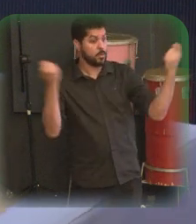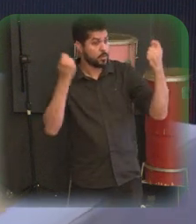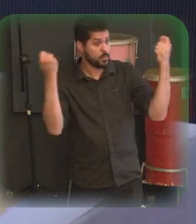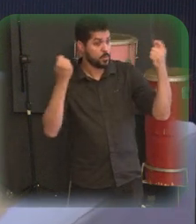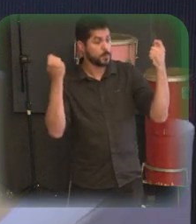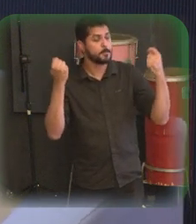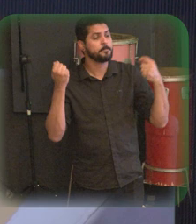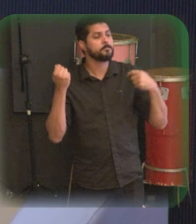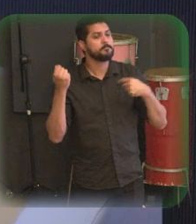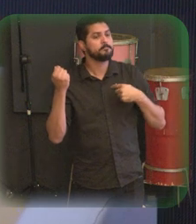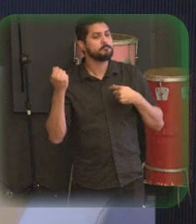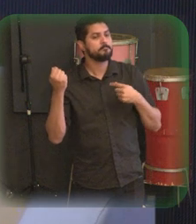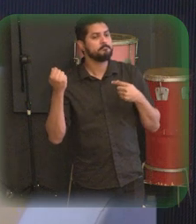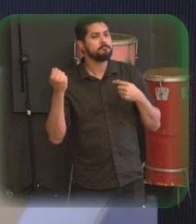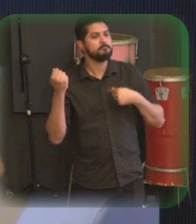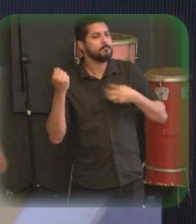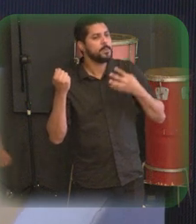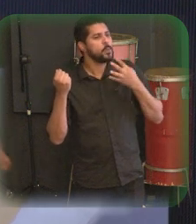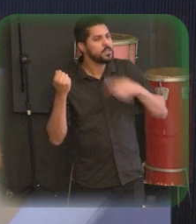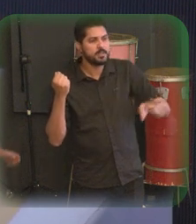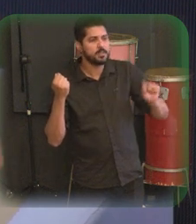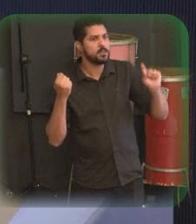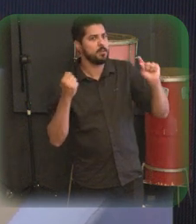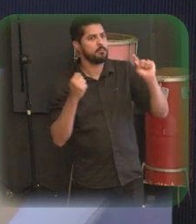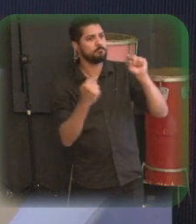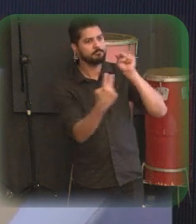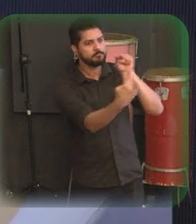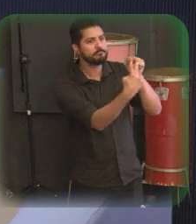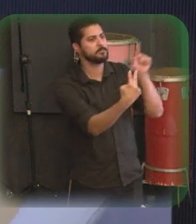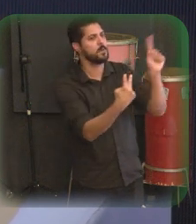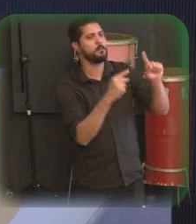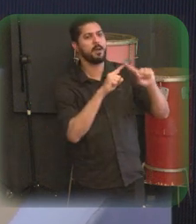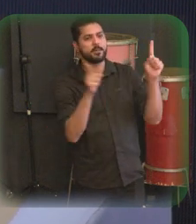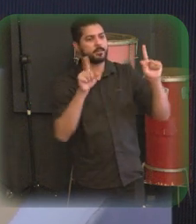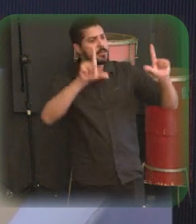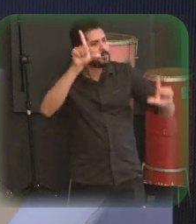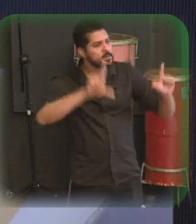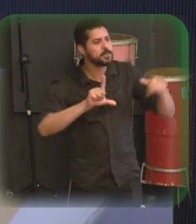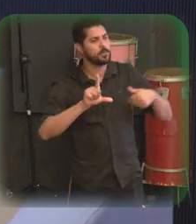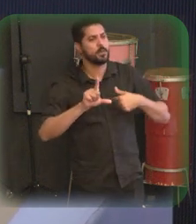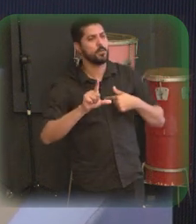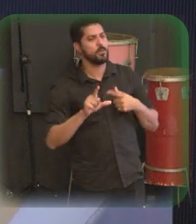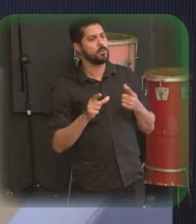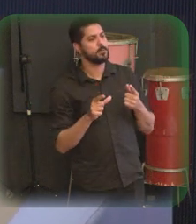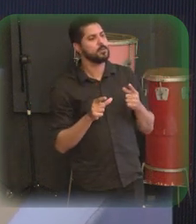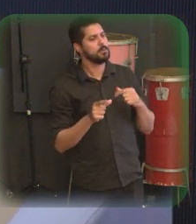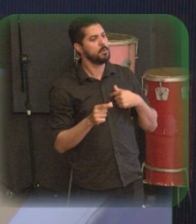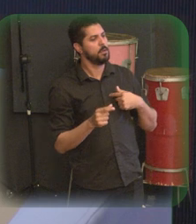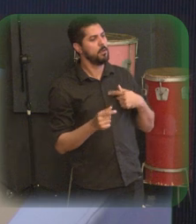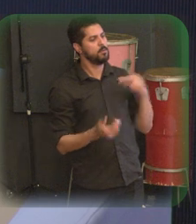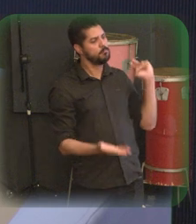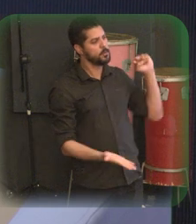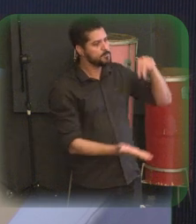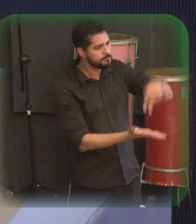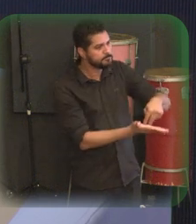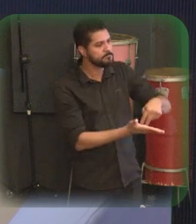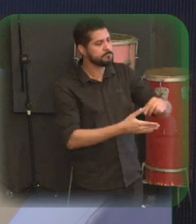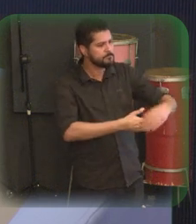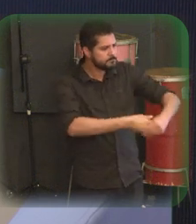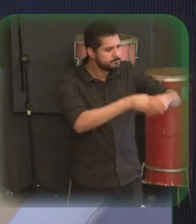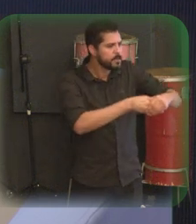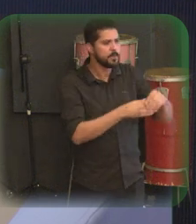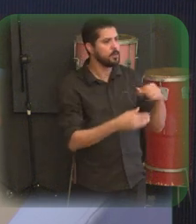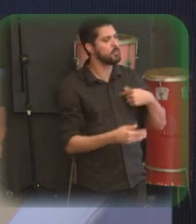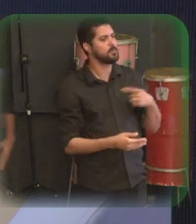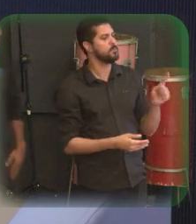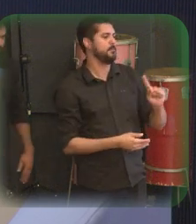pela sua luta pela televisão, e fui recebê-la lá na minha cidade. E disse, Lucinha, eu não estou aqui para tirar